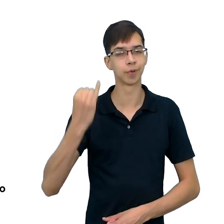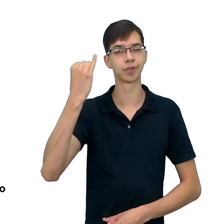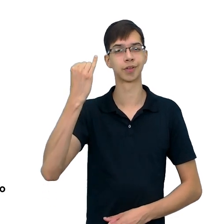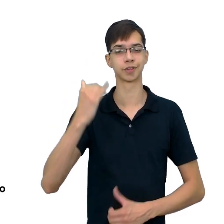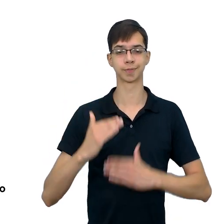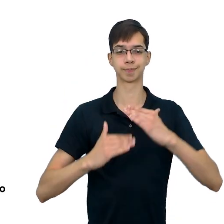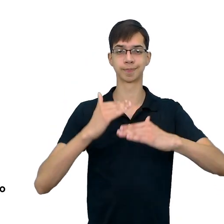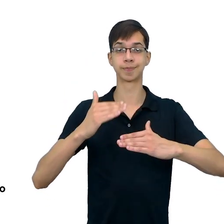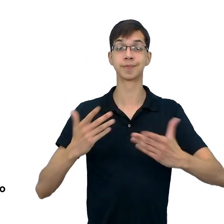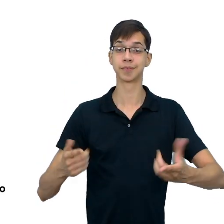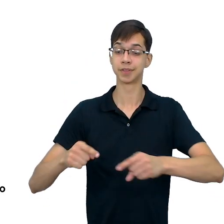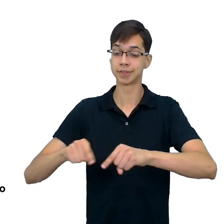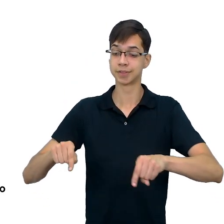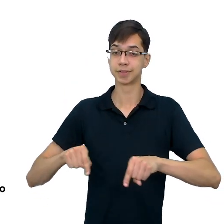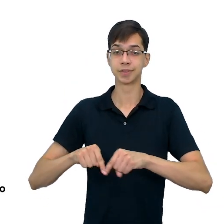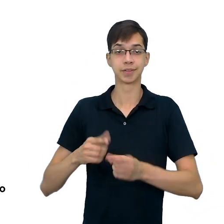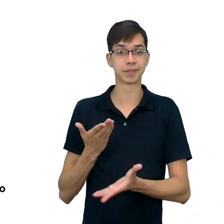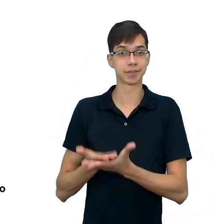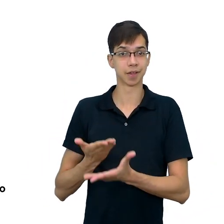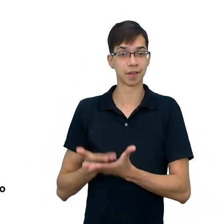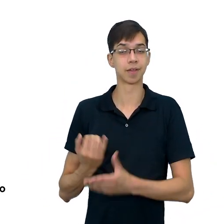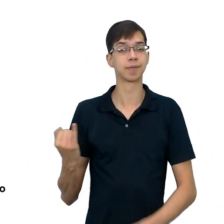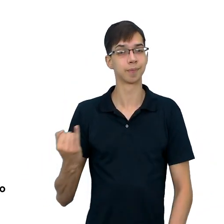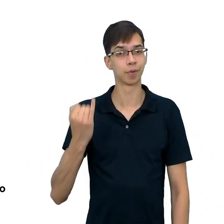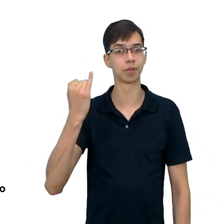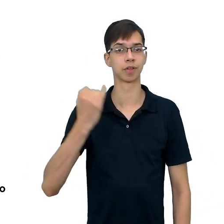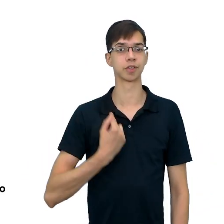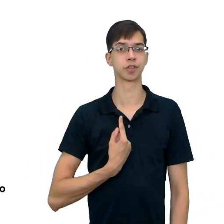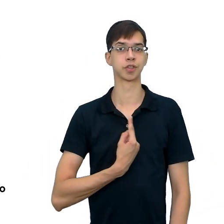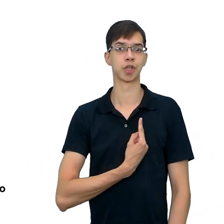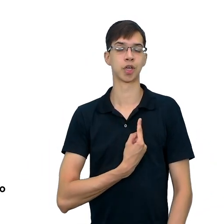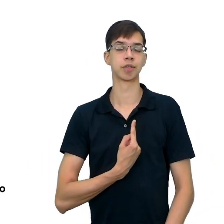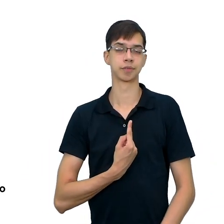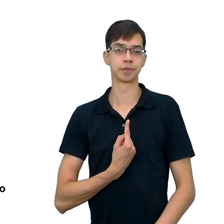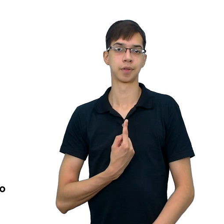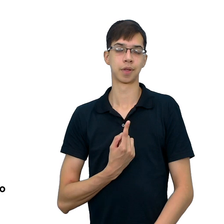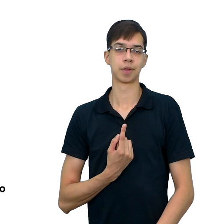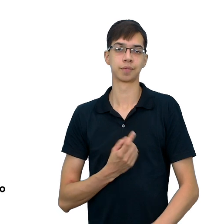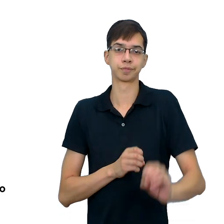os quais nós contamos aí para desempenhar a nossa tarefa de educadores.